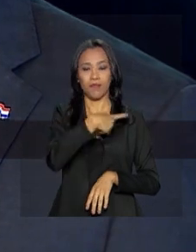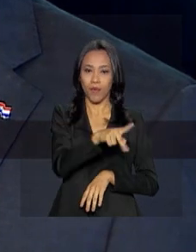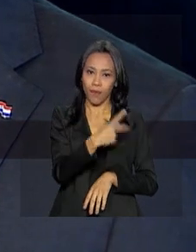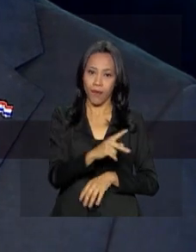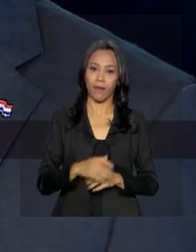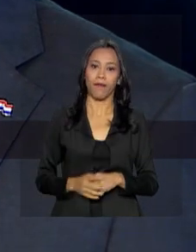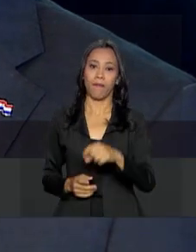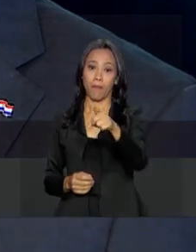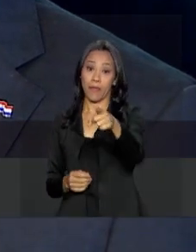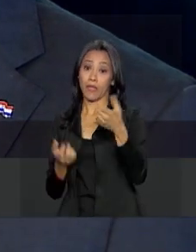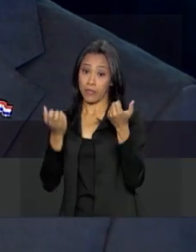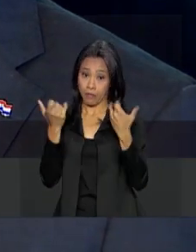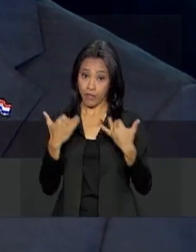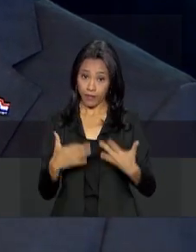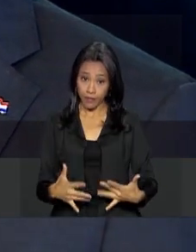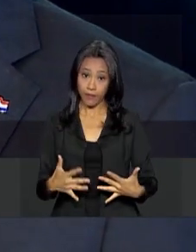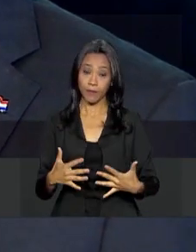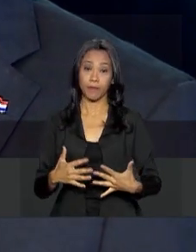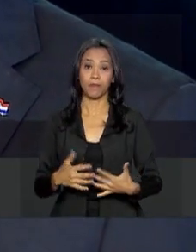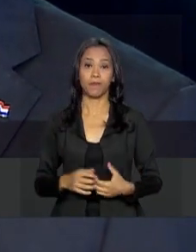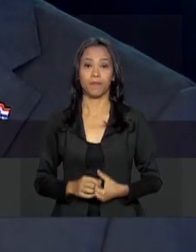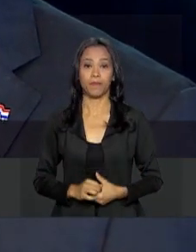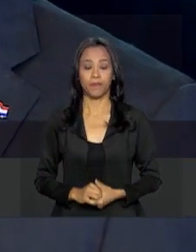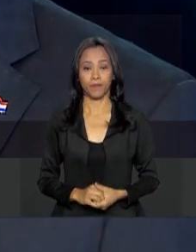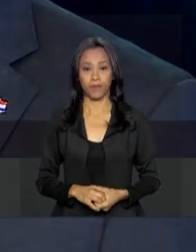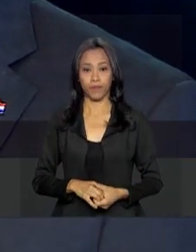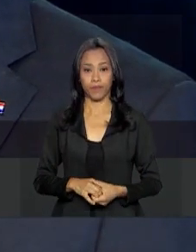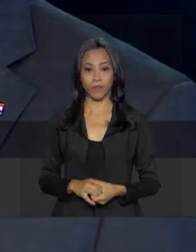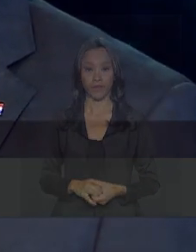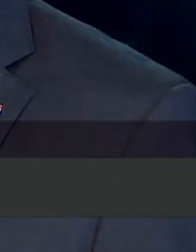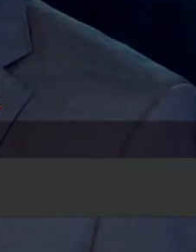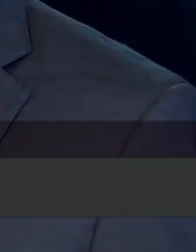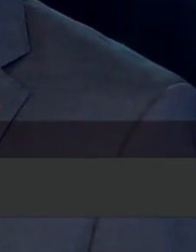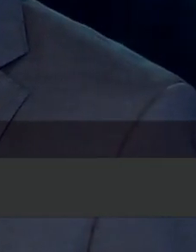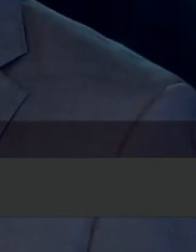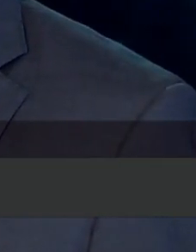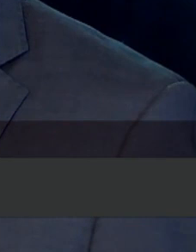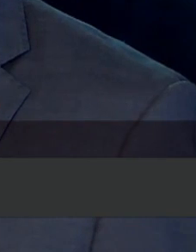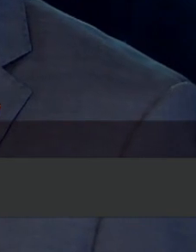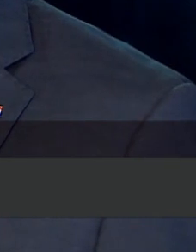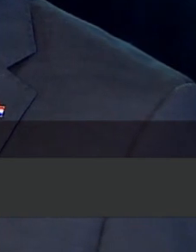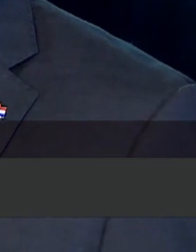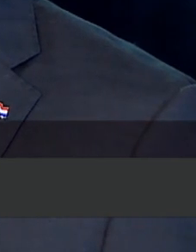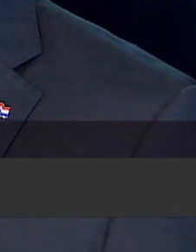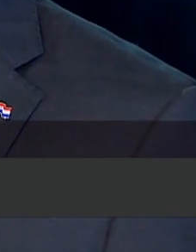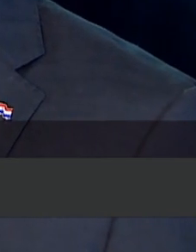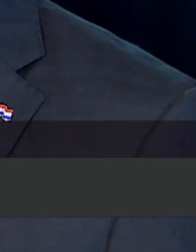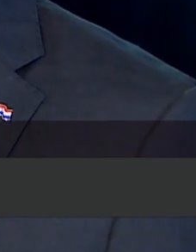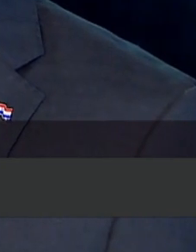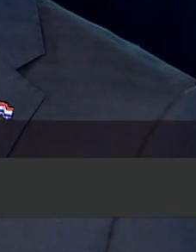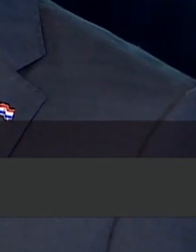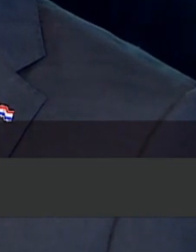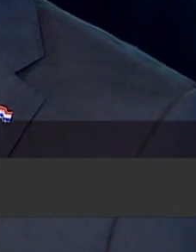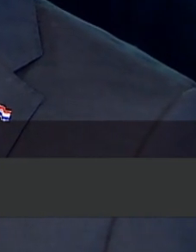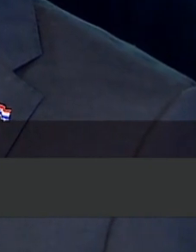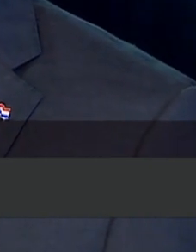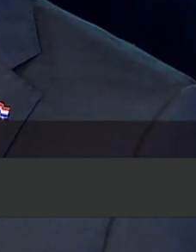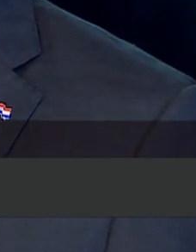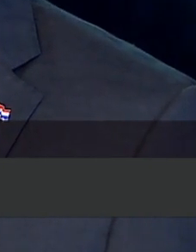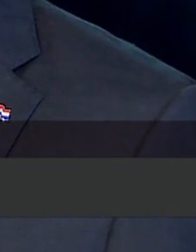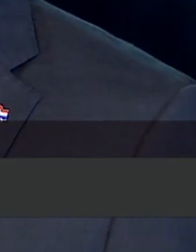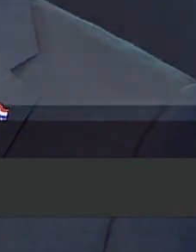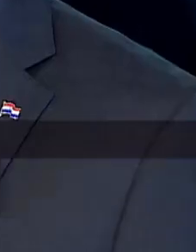economia que se pueda complementar. Paraguai pode servir de instalação de